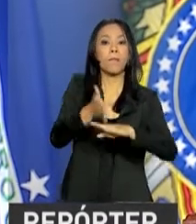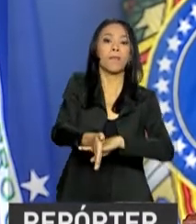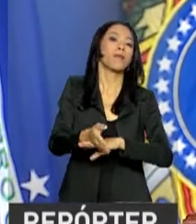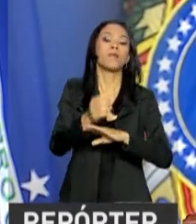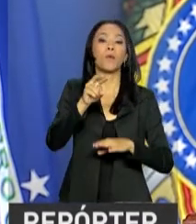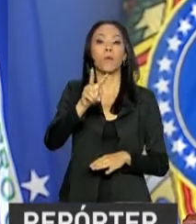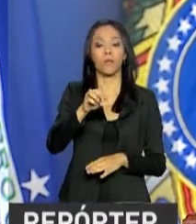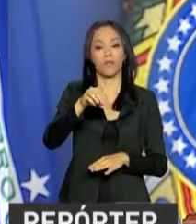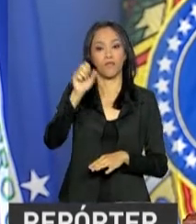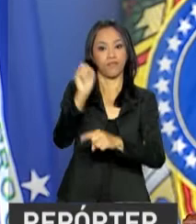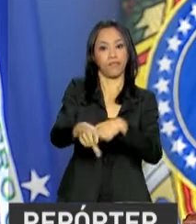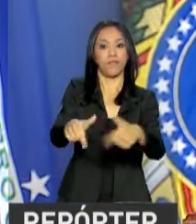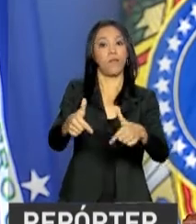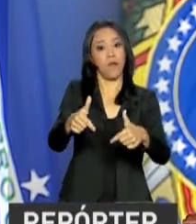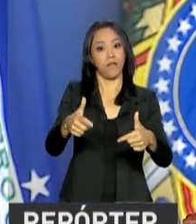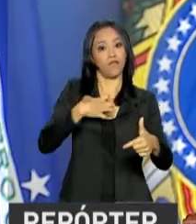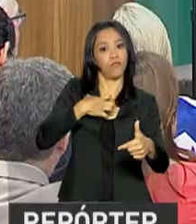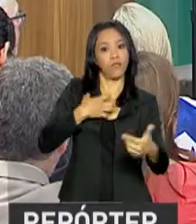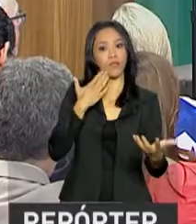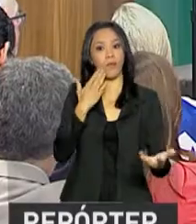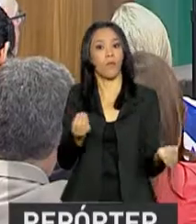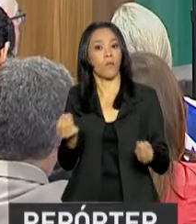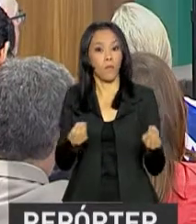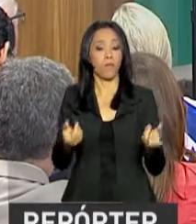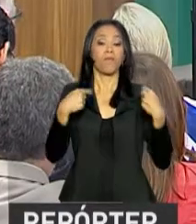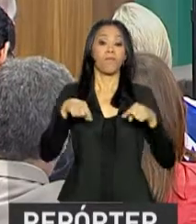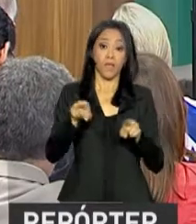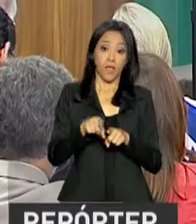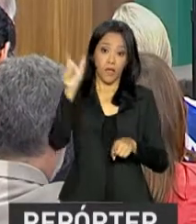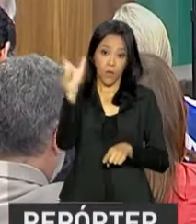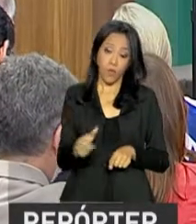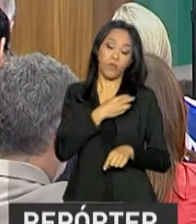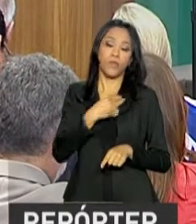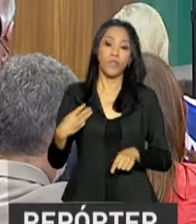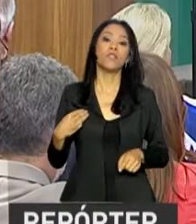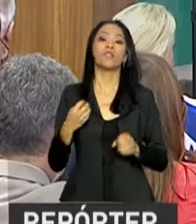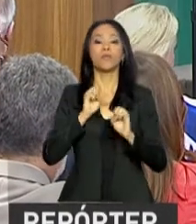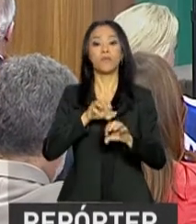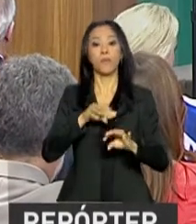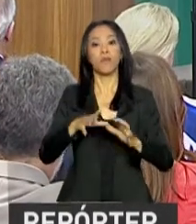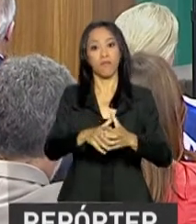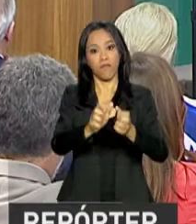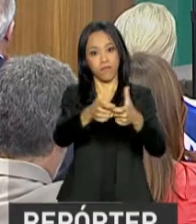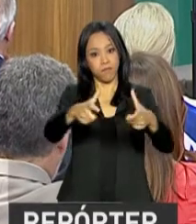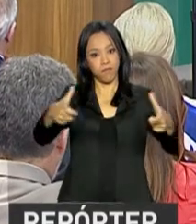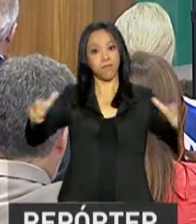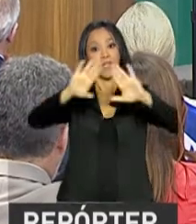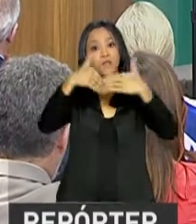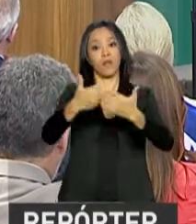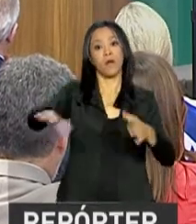o mendonça mencionou a ampliação da escola em tempo integral quando se